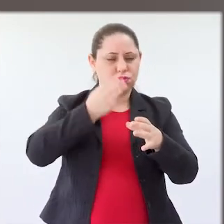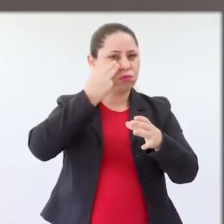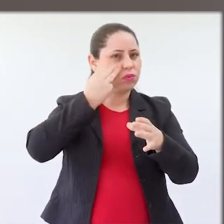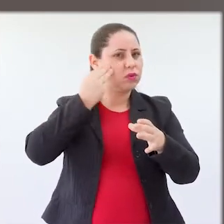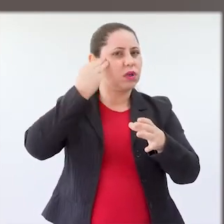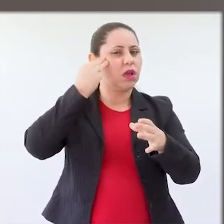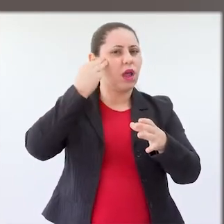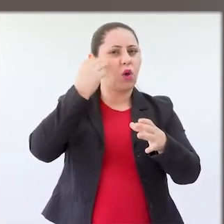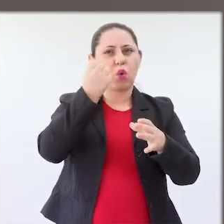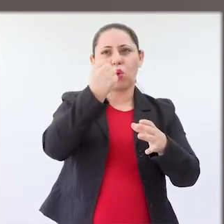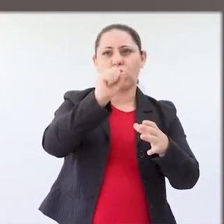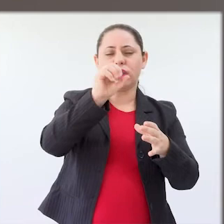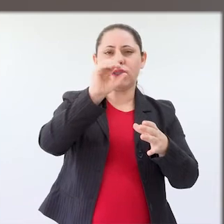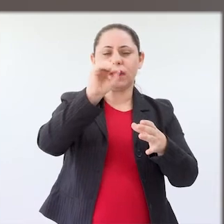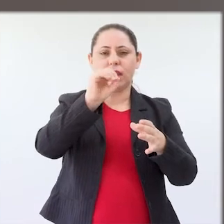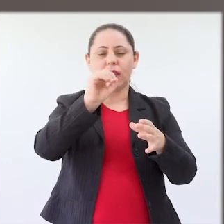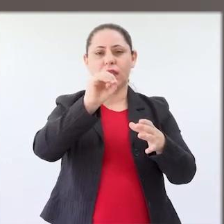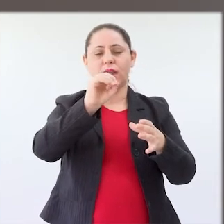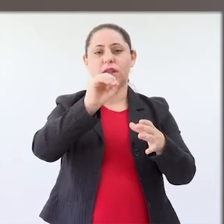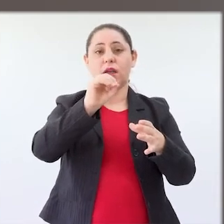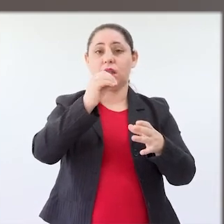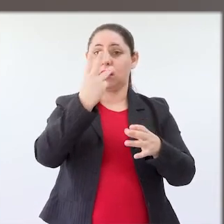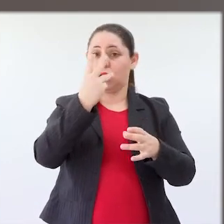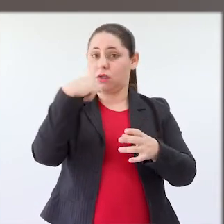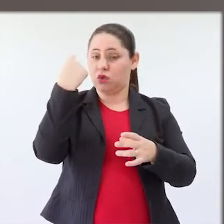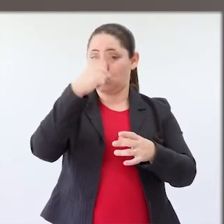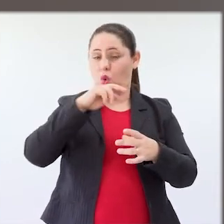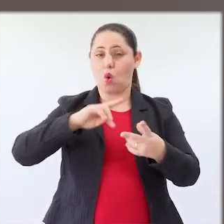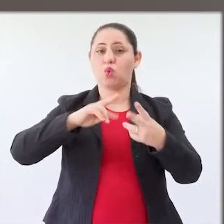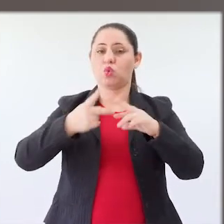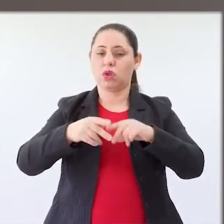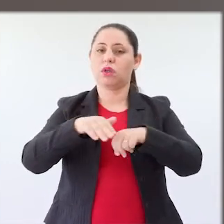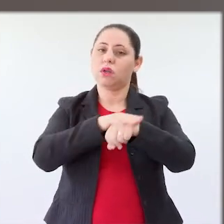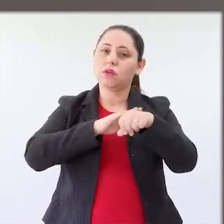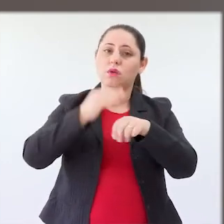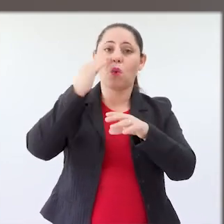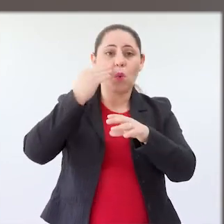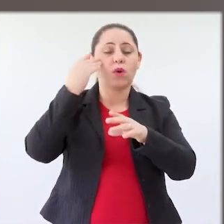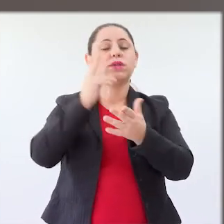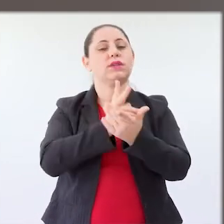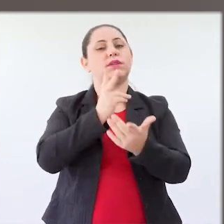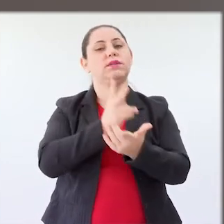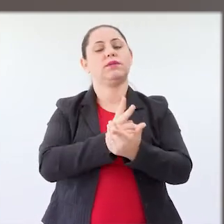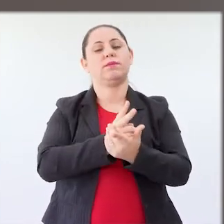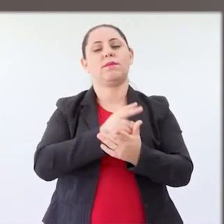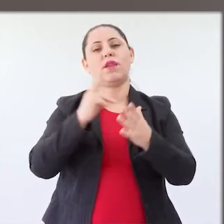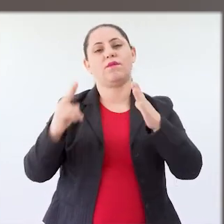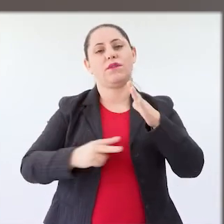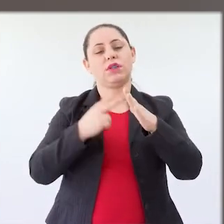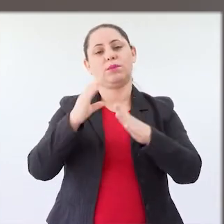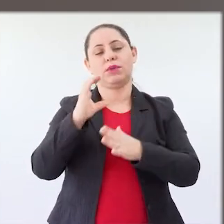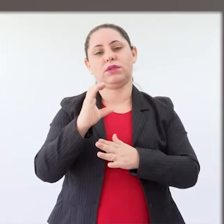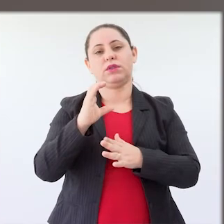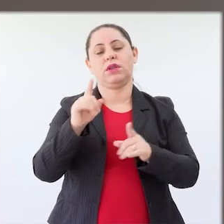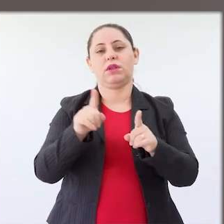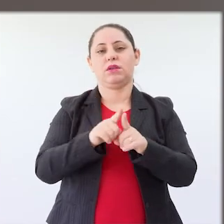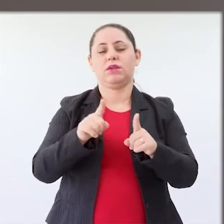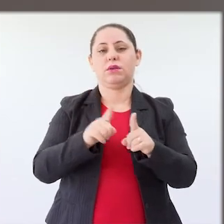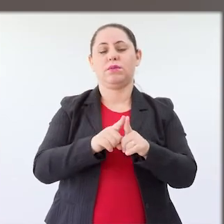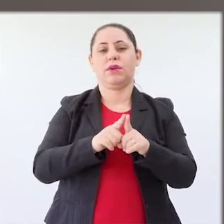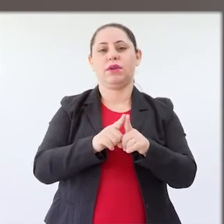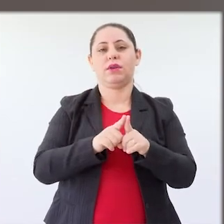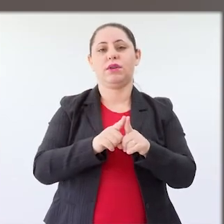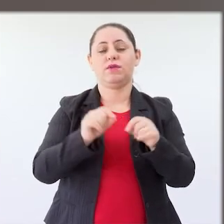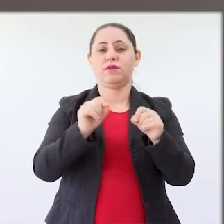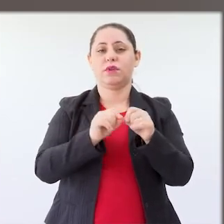alta concentração, se possível até 80, reaplicar de 3 em 3 horas, isso é fundamental. Uma vitamina C, que é